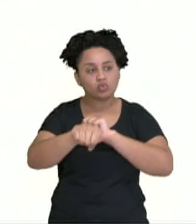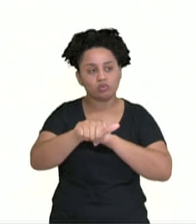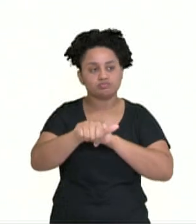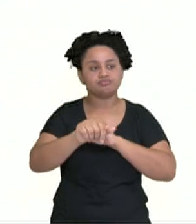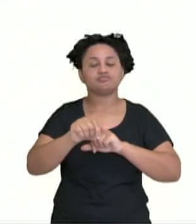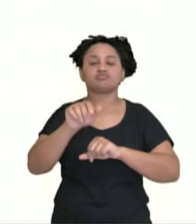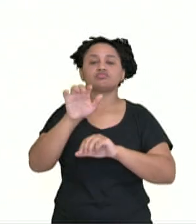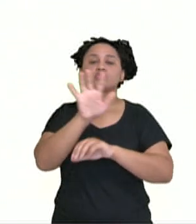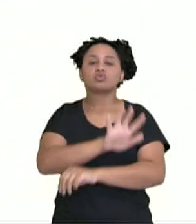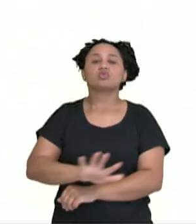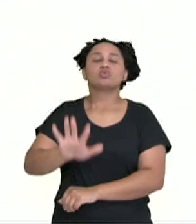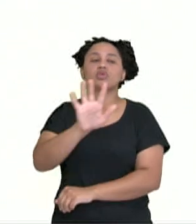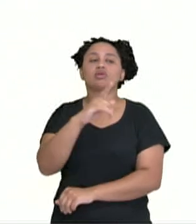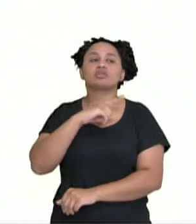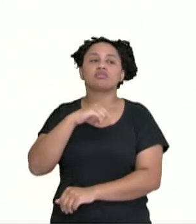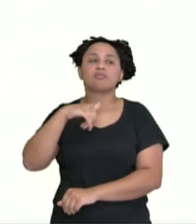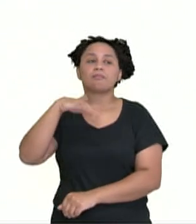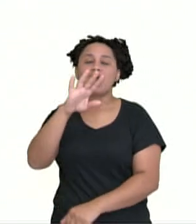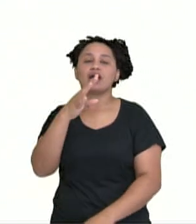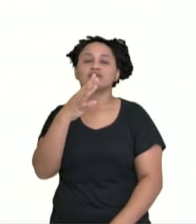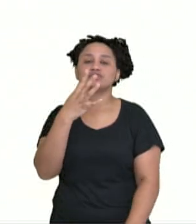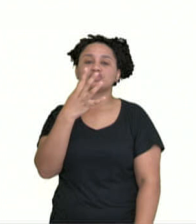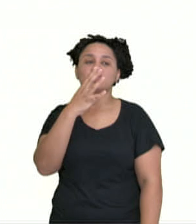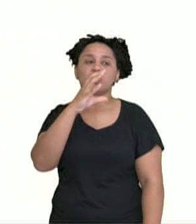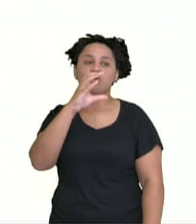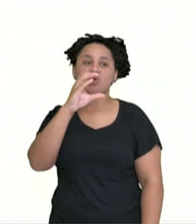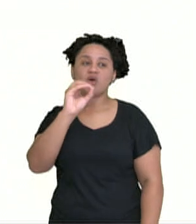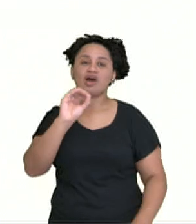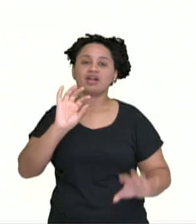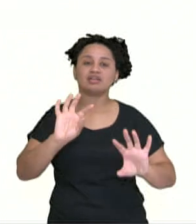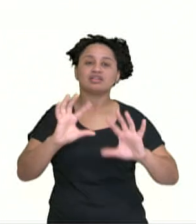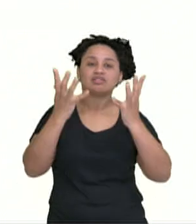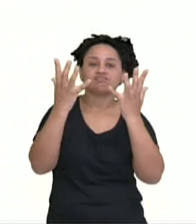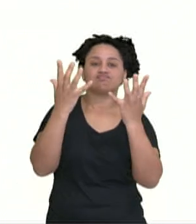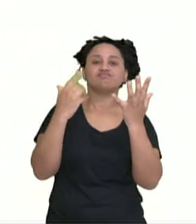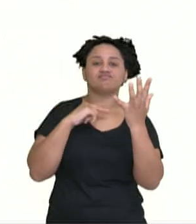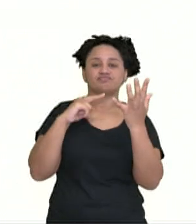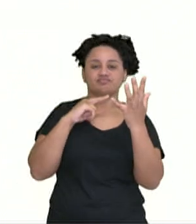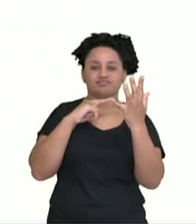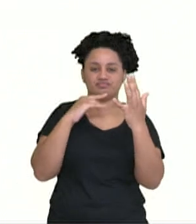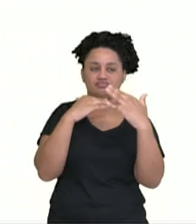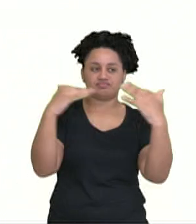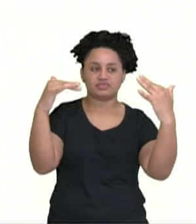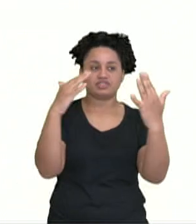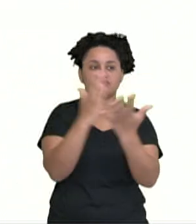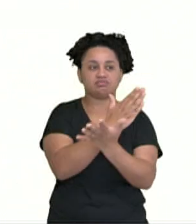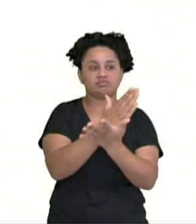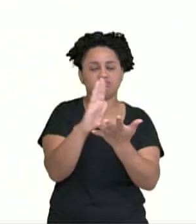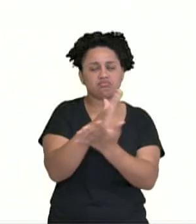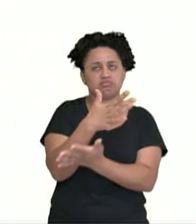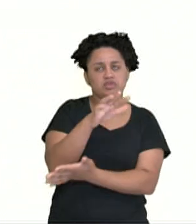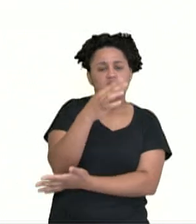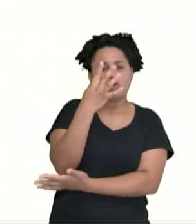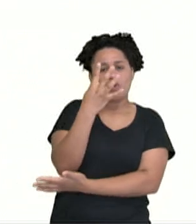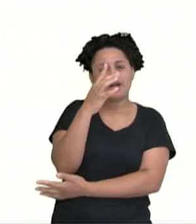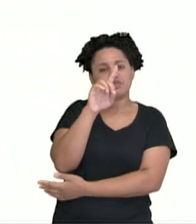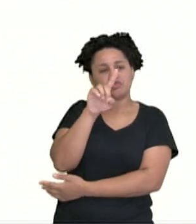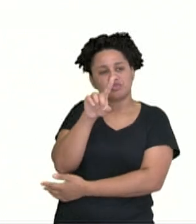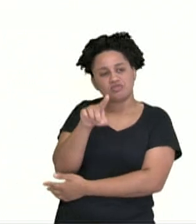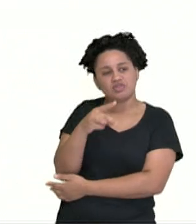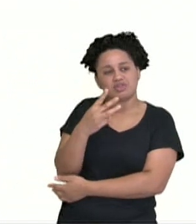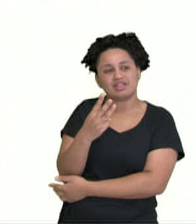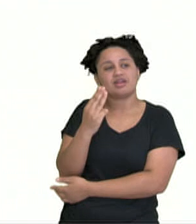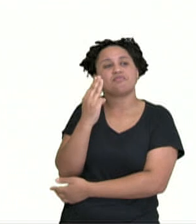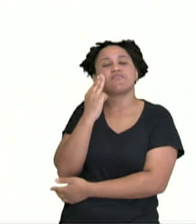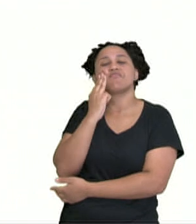total, foram mais de 40 eventos diferentes e distribuíram cerca de